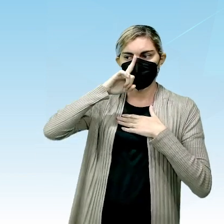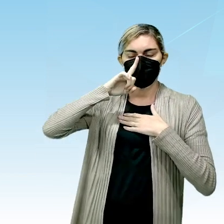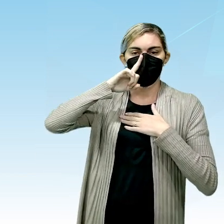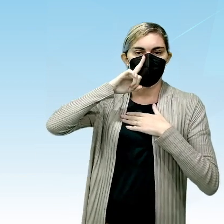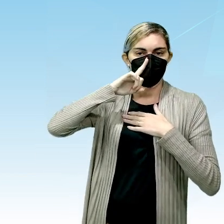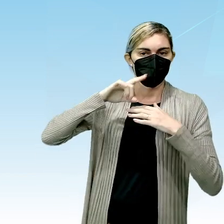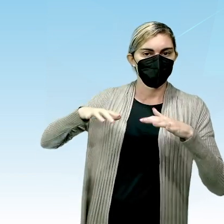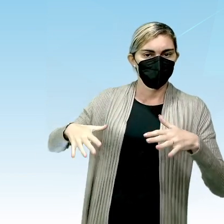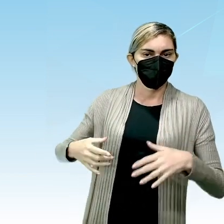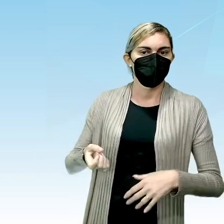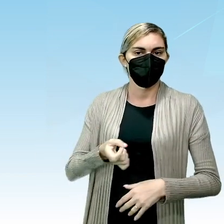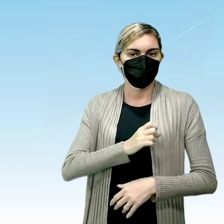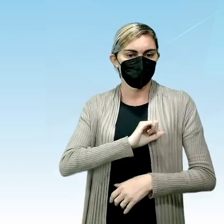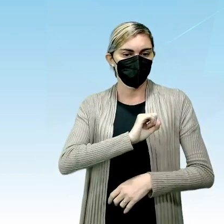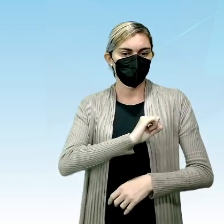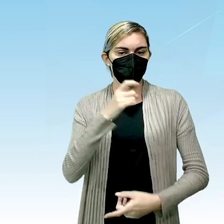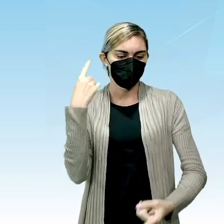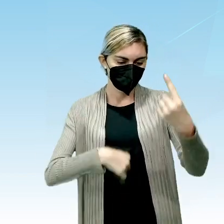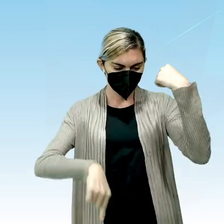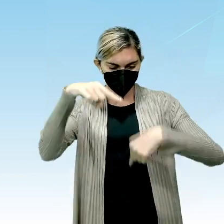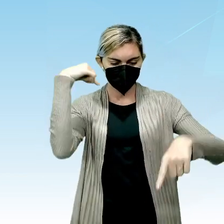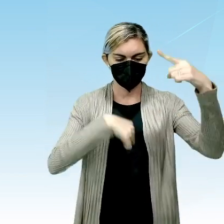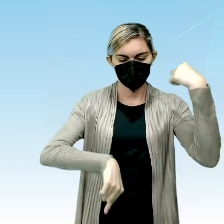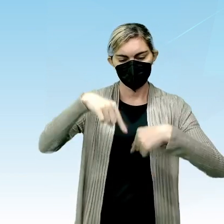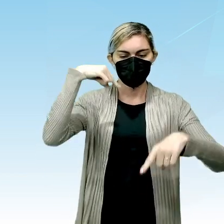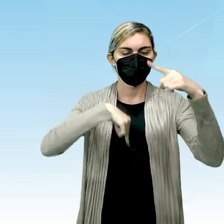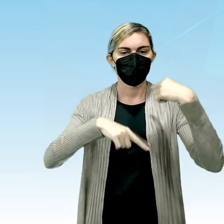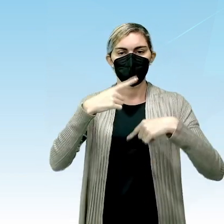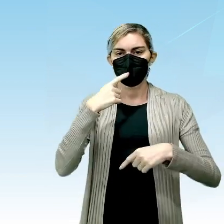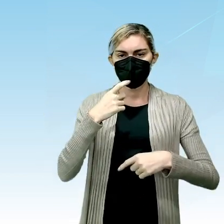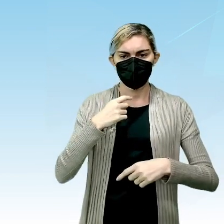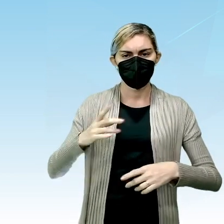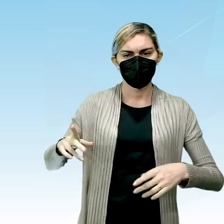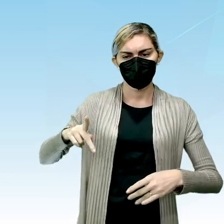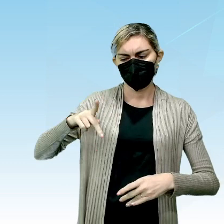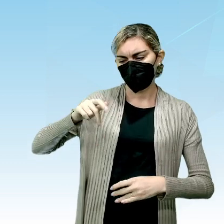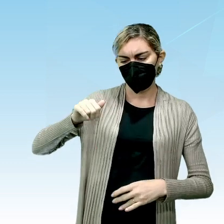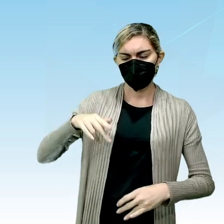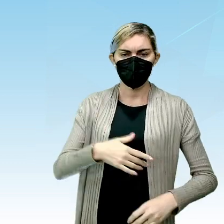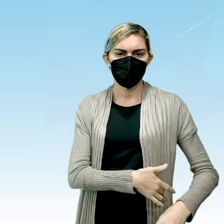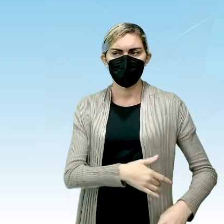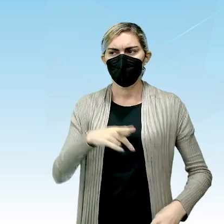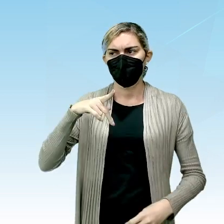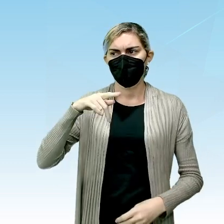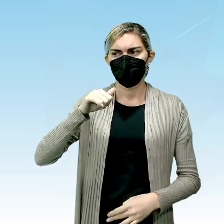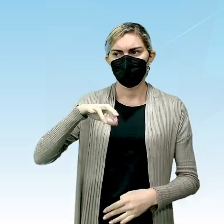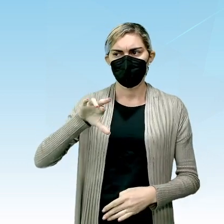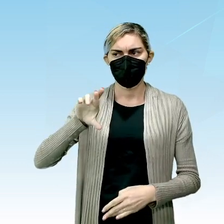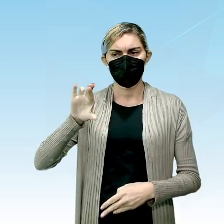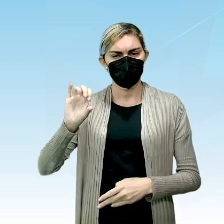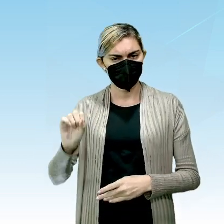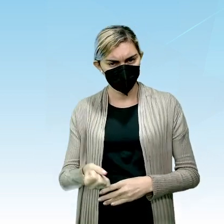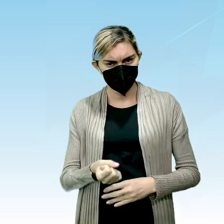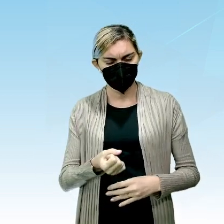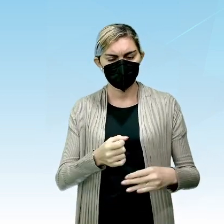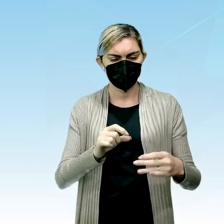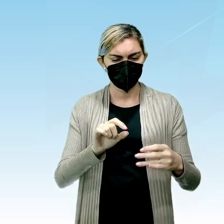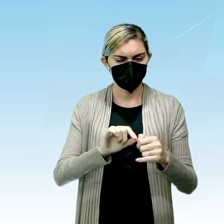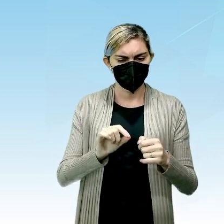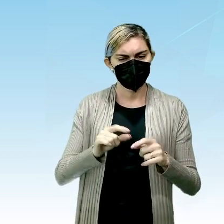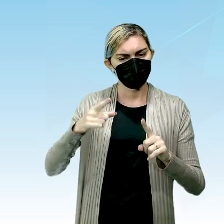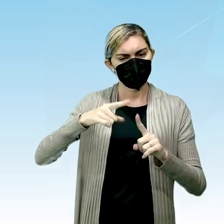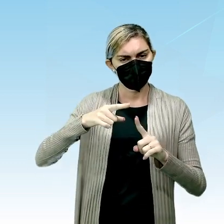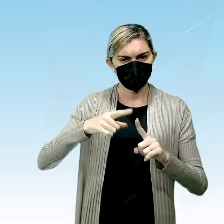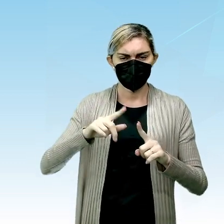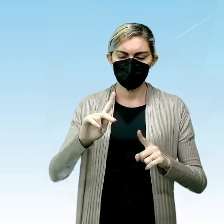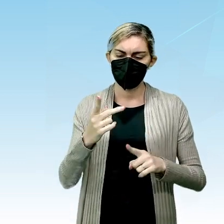aí uma maior circulação no sangue. Lá no pâncreas, que no caso que vai produzir outro tipo de